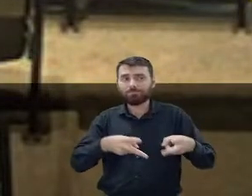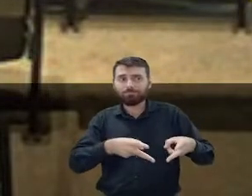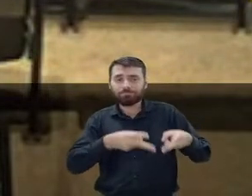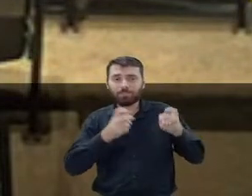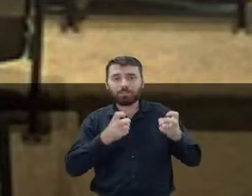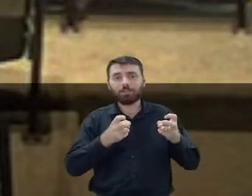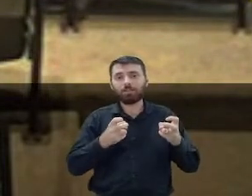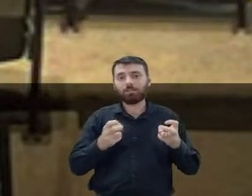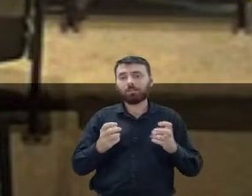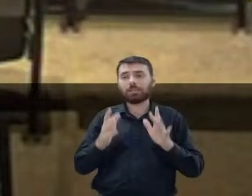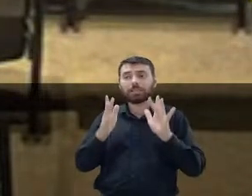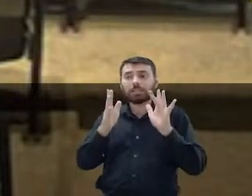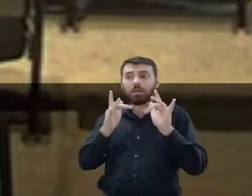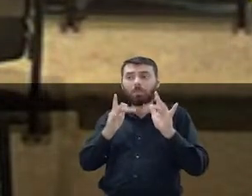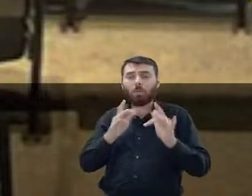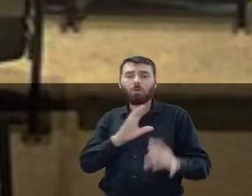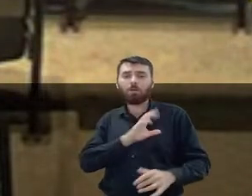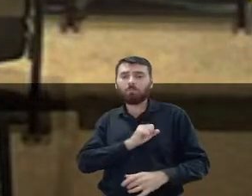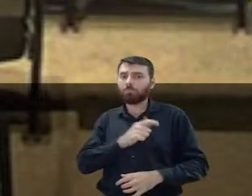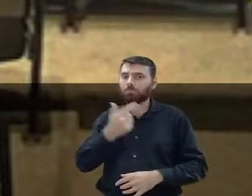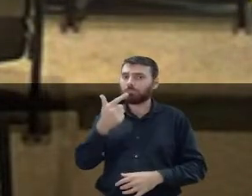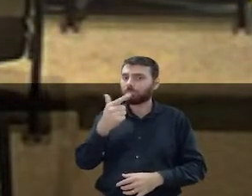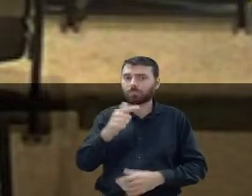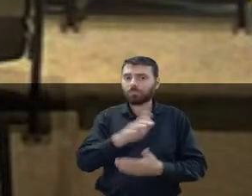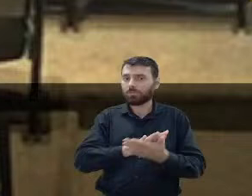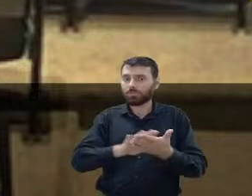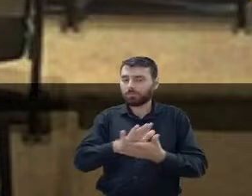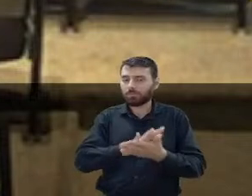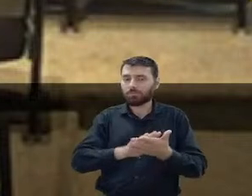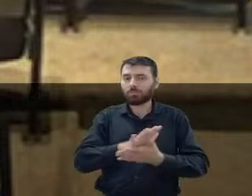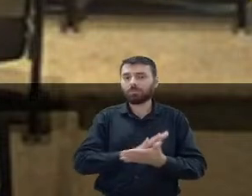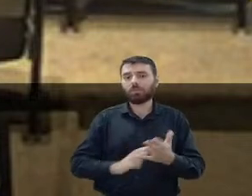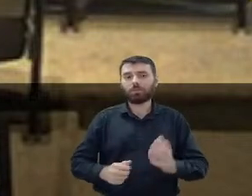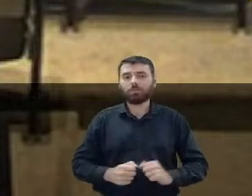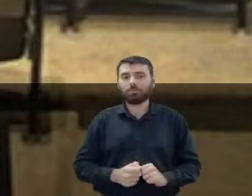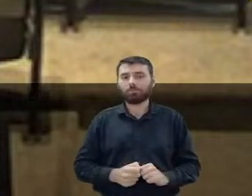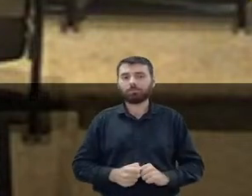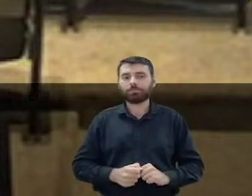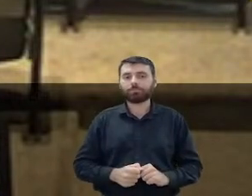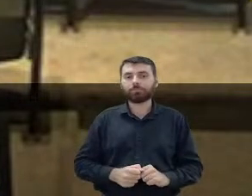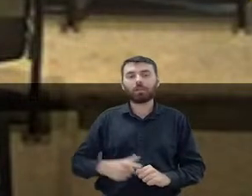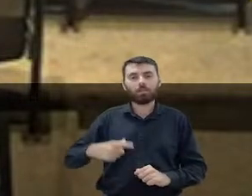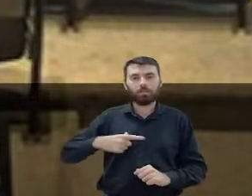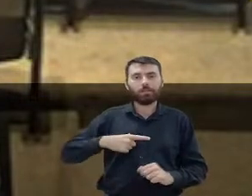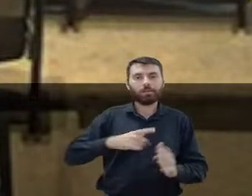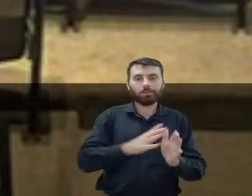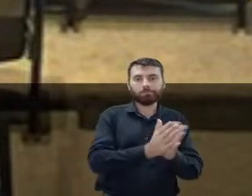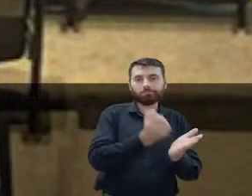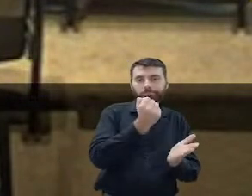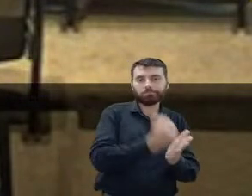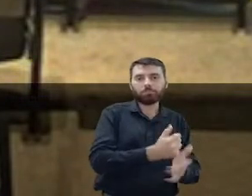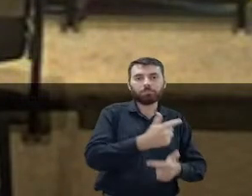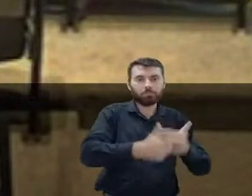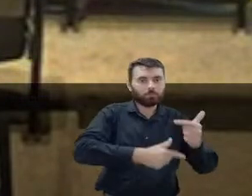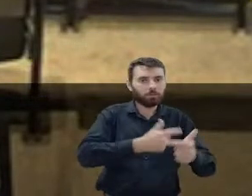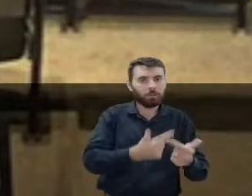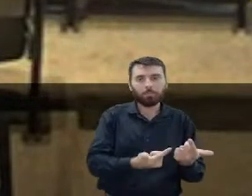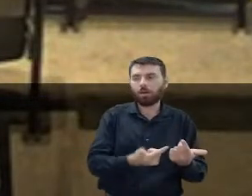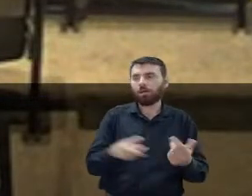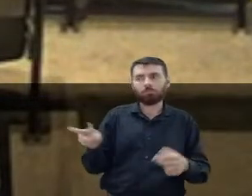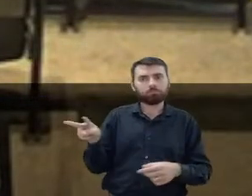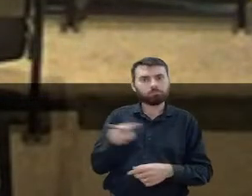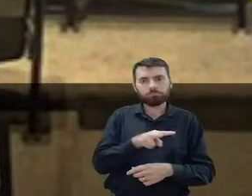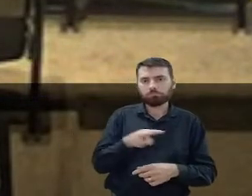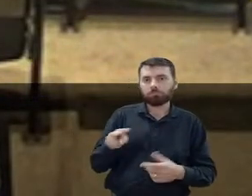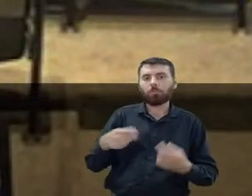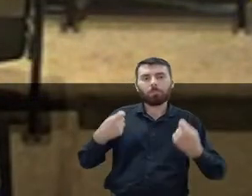inexistiu o relacionamento amoroso e a comprovação do vínculo entre as partes com a configuração dos requisitos da pessoalidade, da onerosidade e